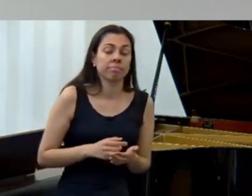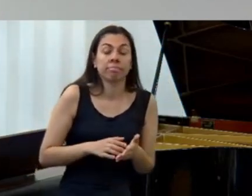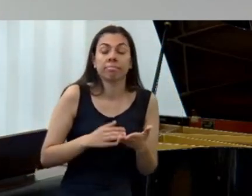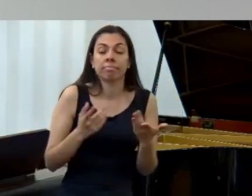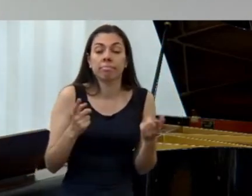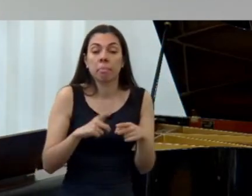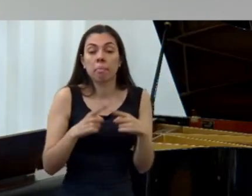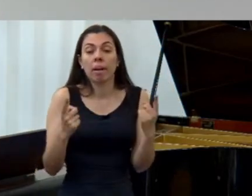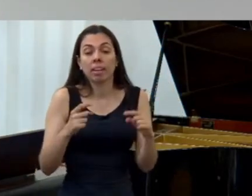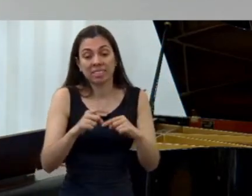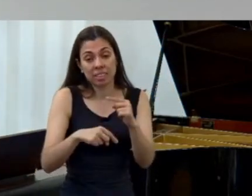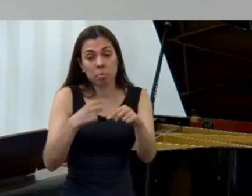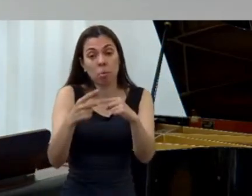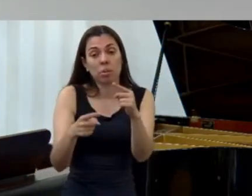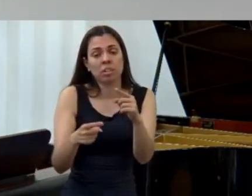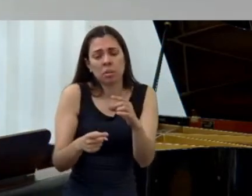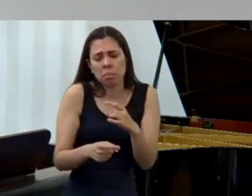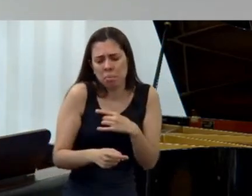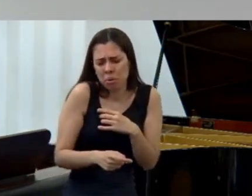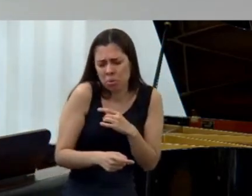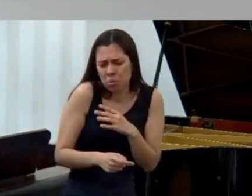Agora,